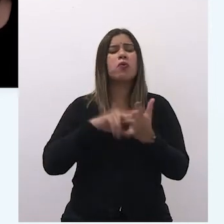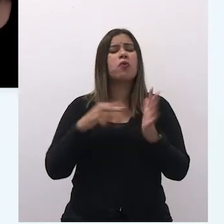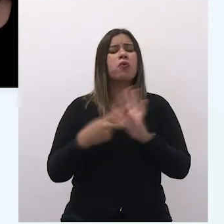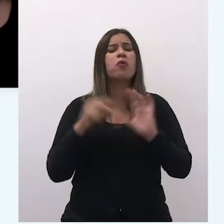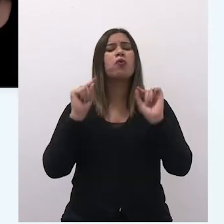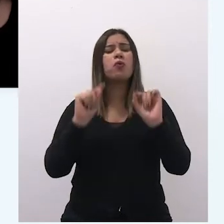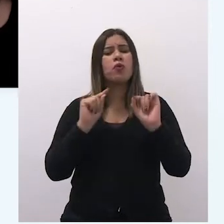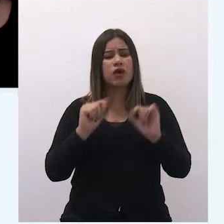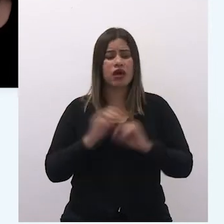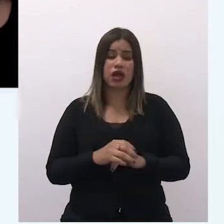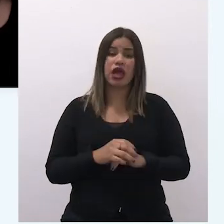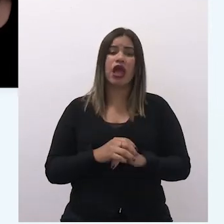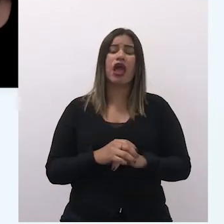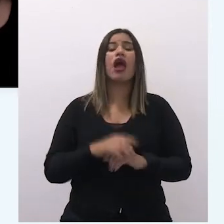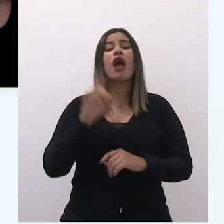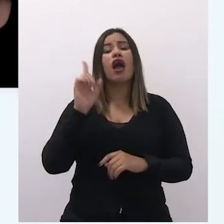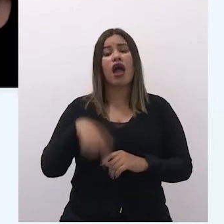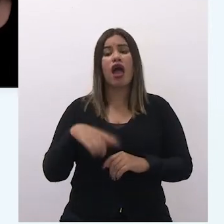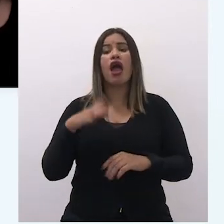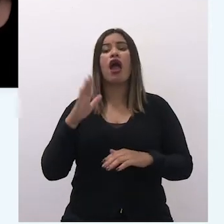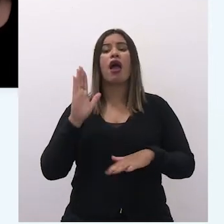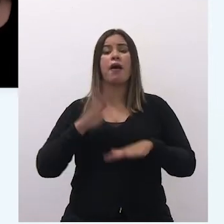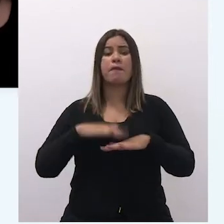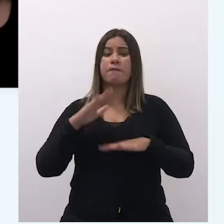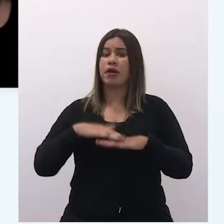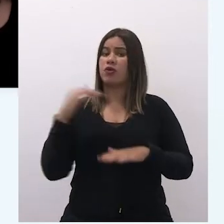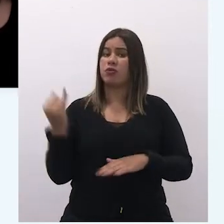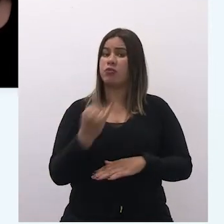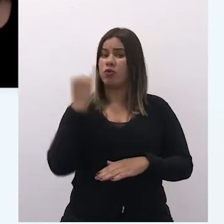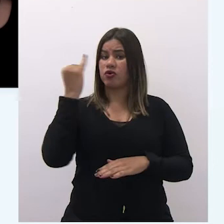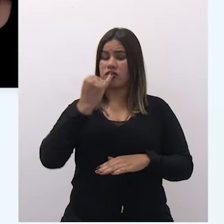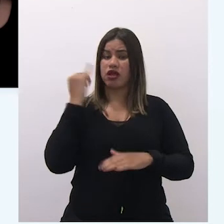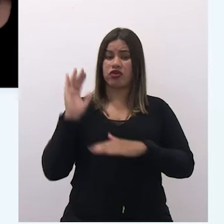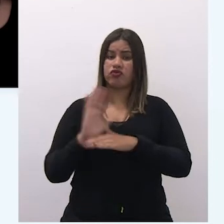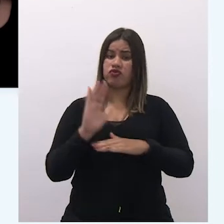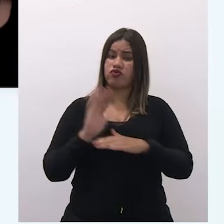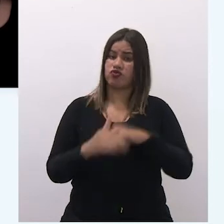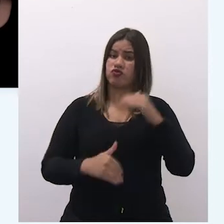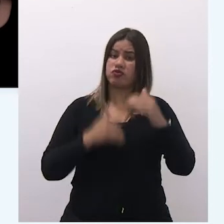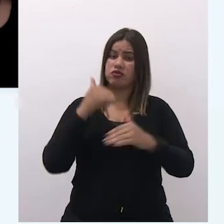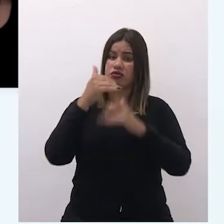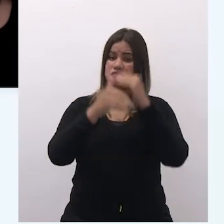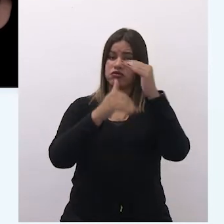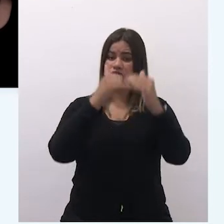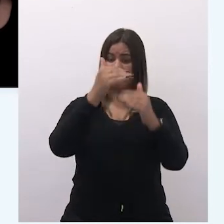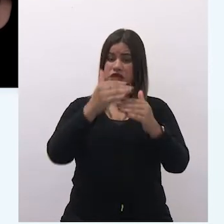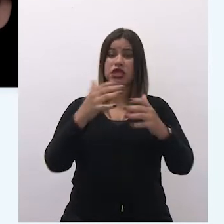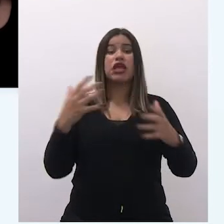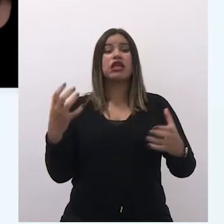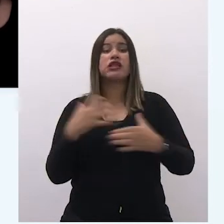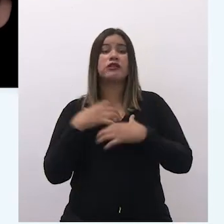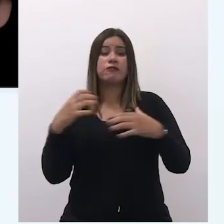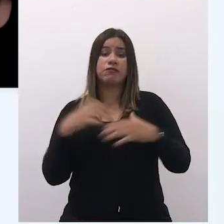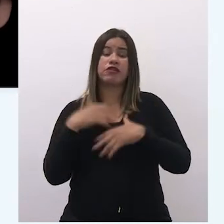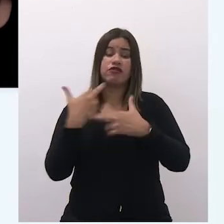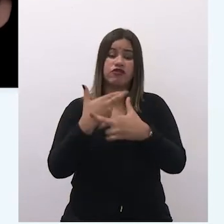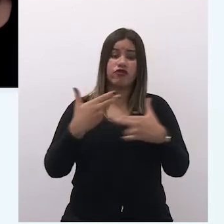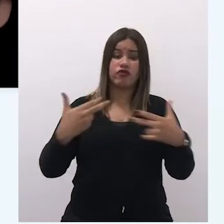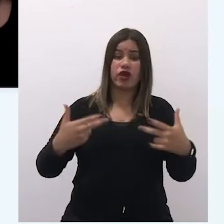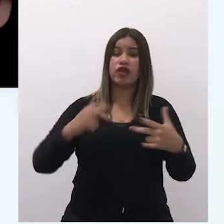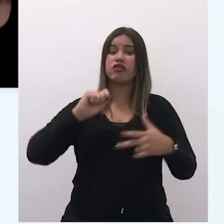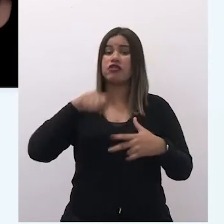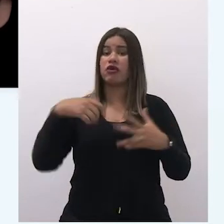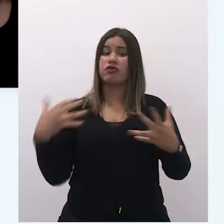a condição essencial para o exercício e para o desenvolvimento das virtudes cidadãs. né? E quando a gente